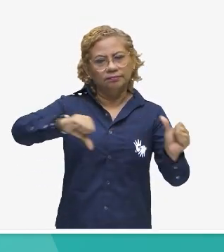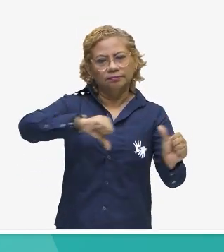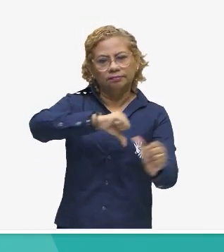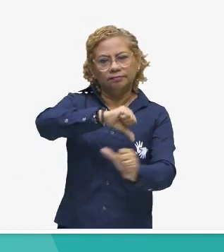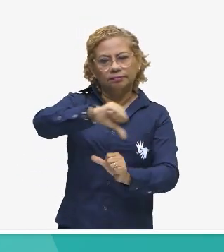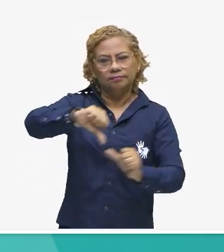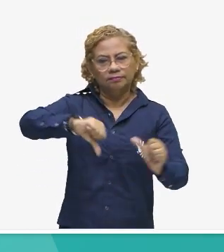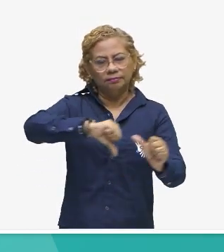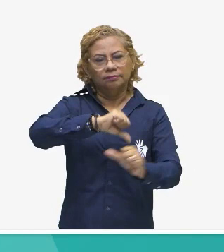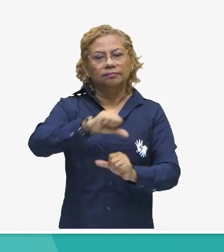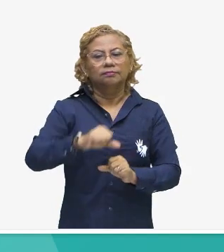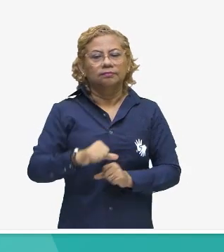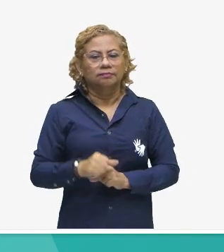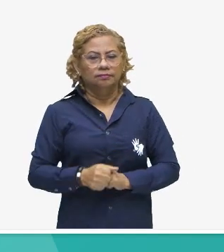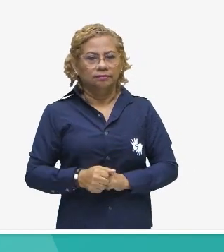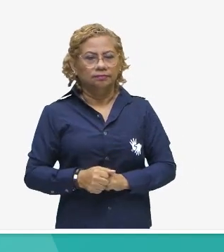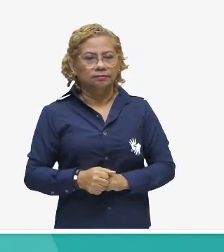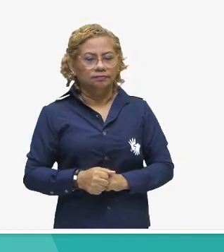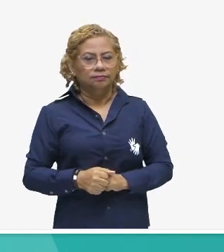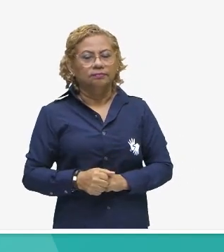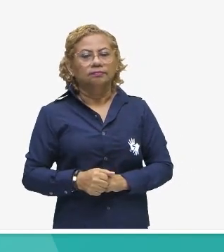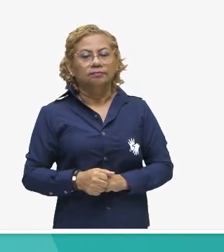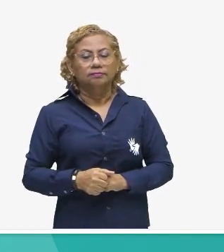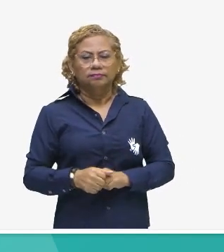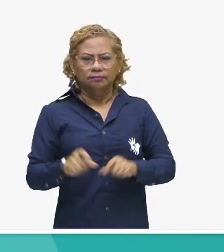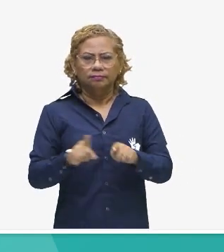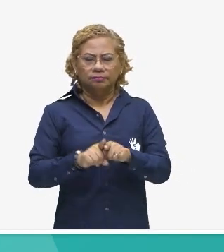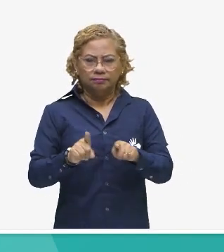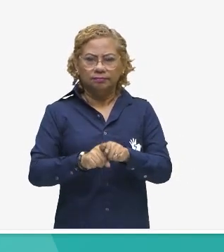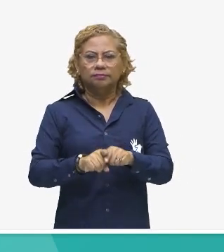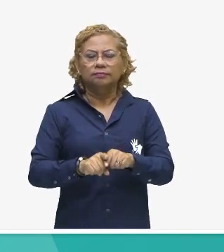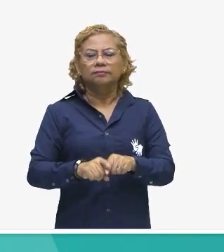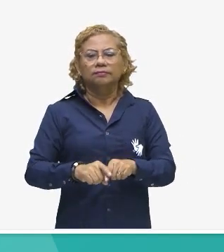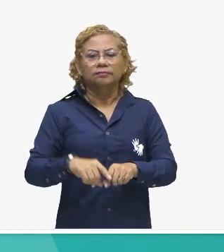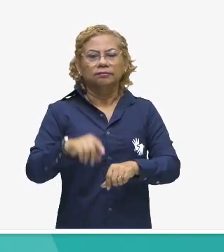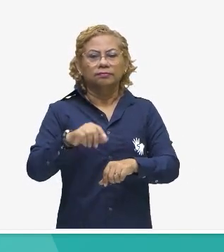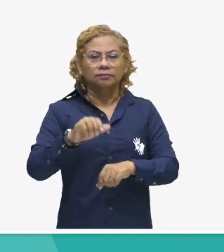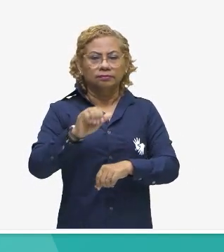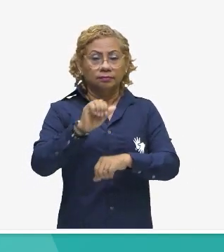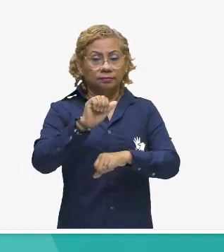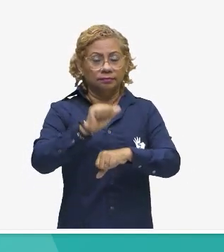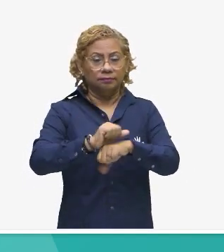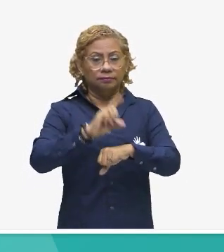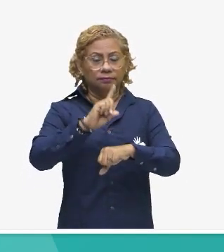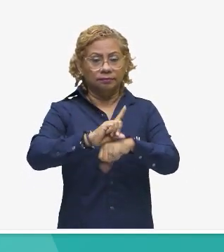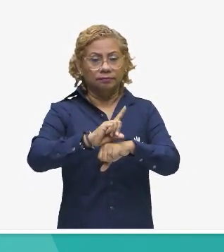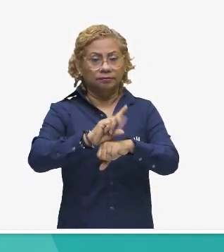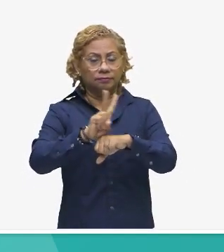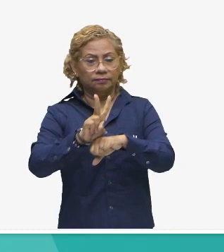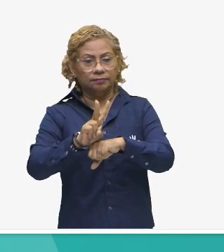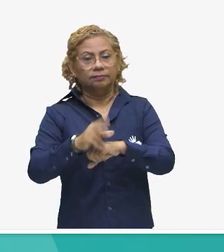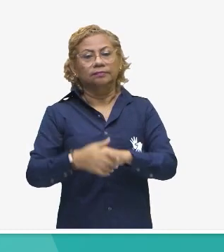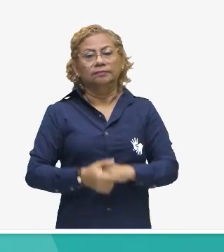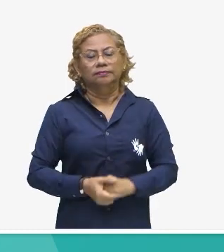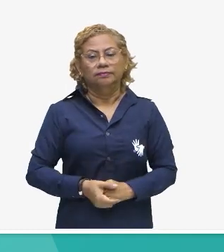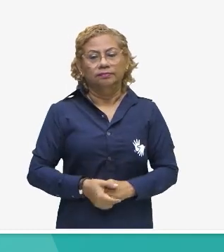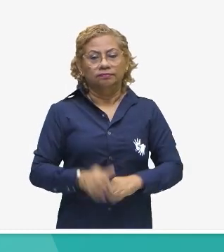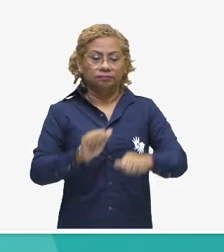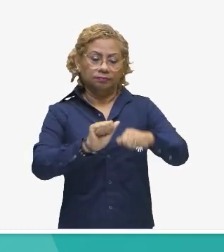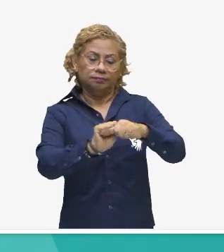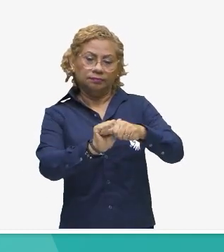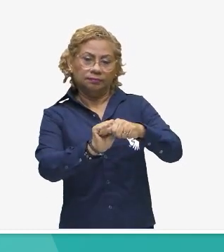E tem outras palavras, né? Os advérbios também. Por exemplo, noite. Mas eu não posso,